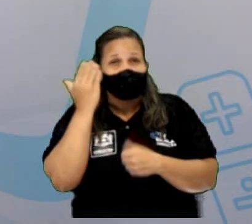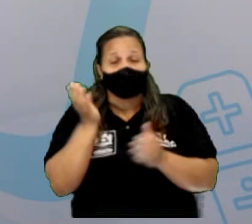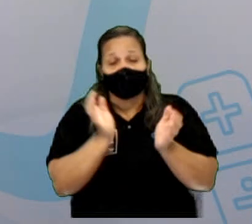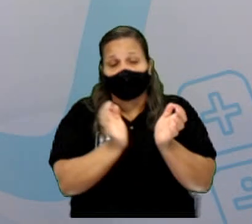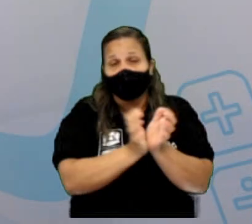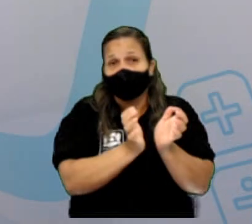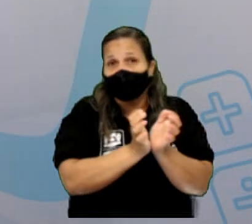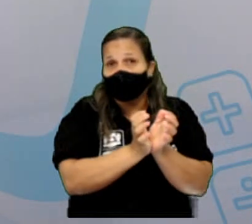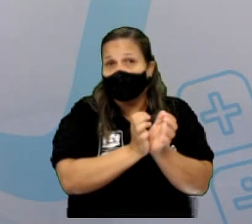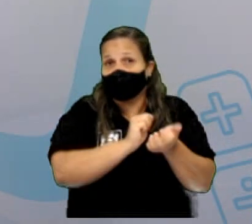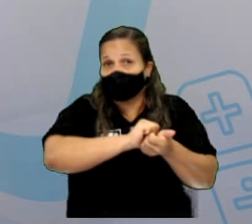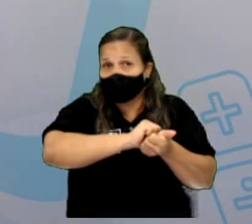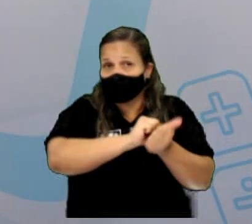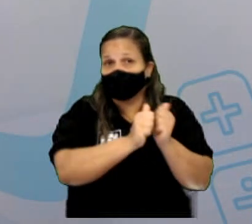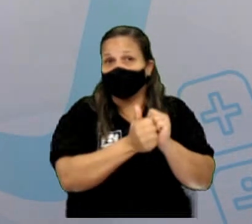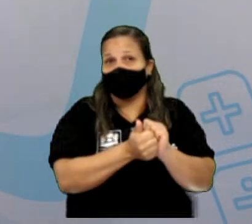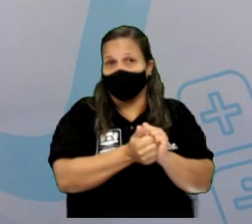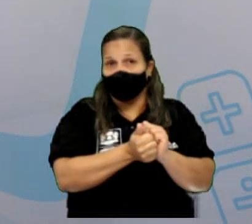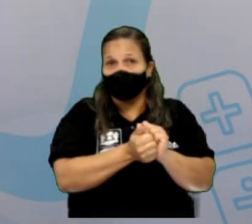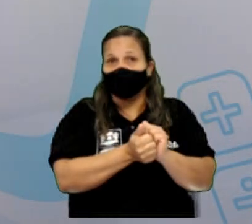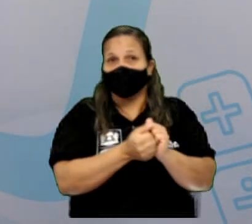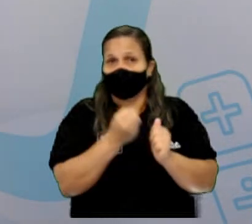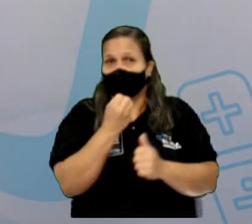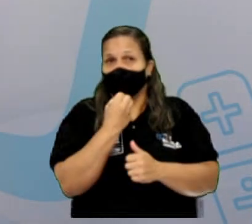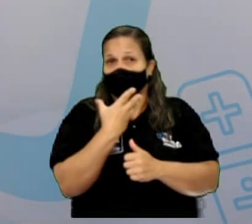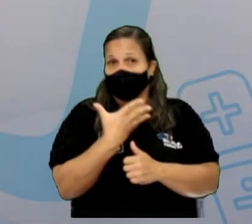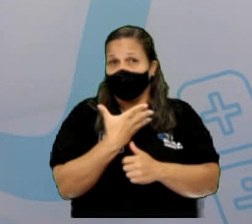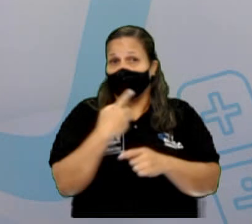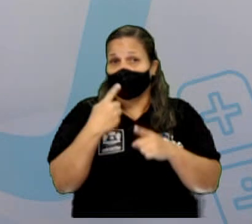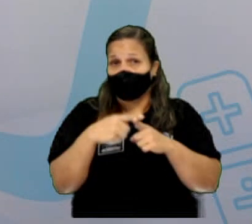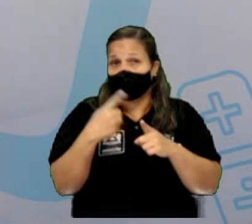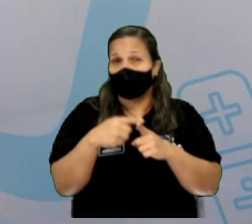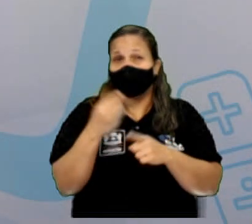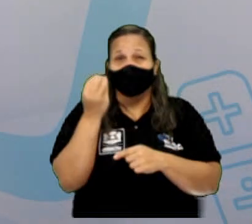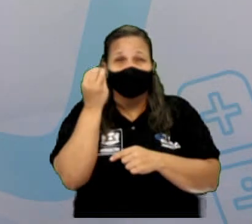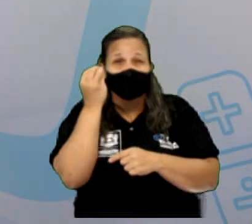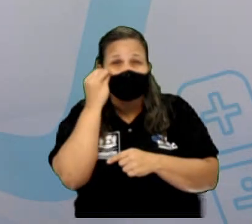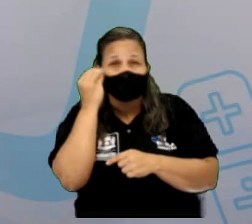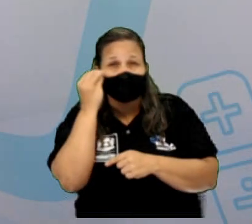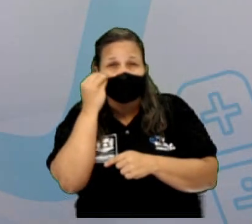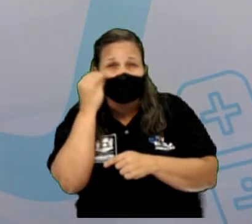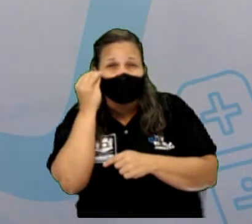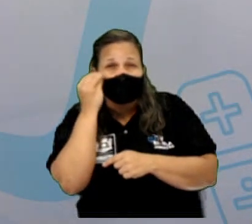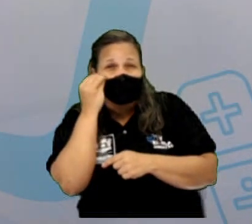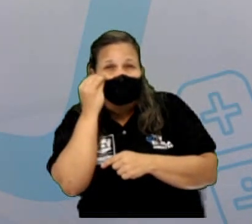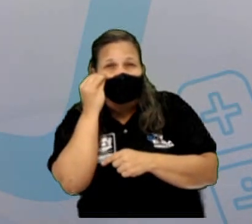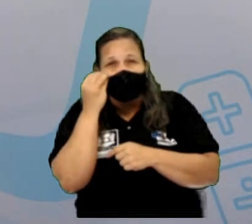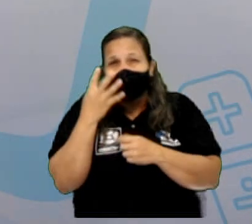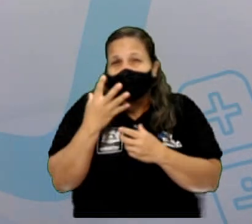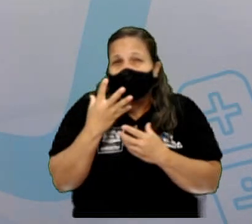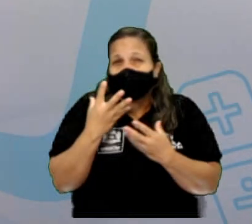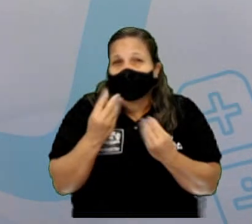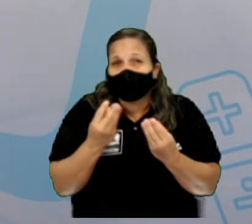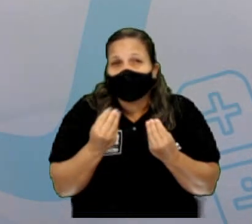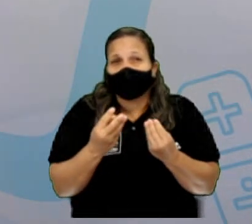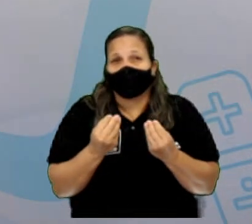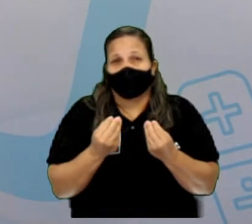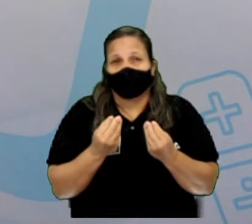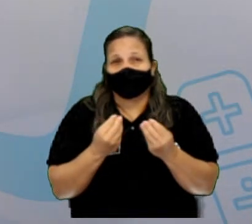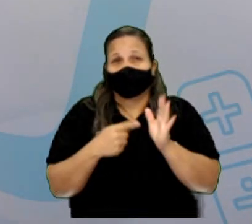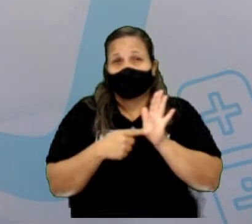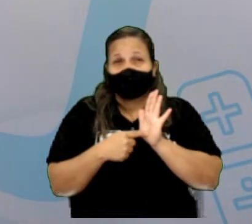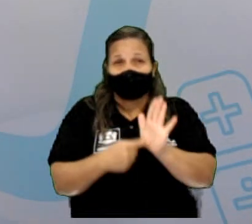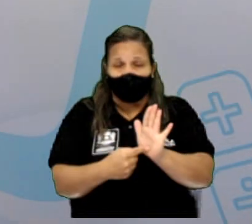invasão têm uma riqueza em aspectos táticos e técnicos, certo? Então, sobre esses esportes, eu queria apresentar aqui